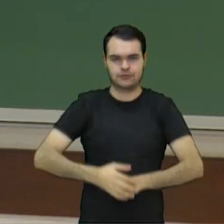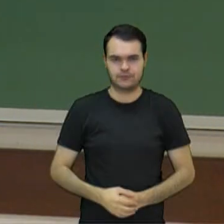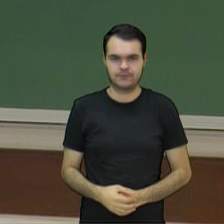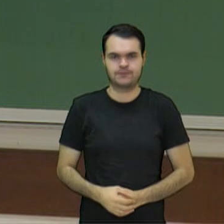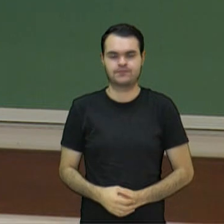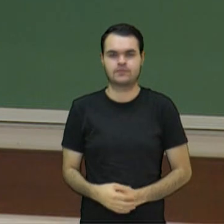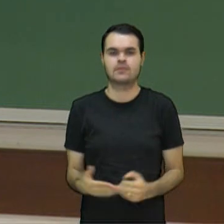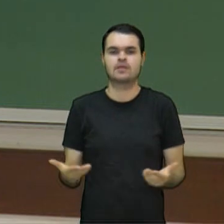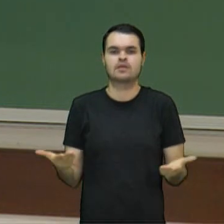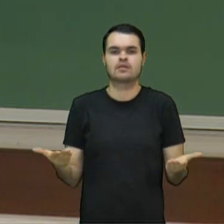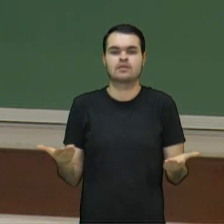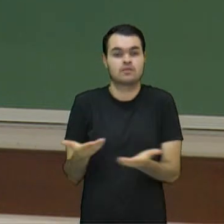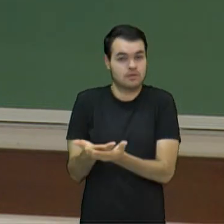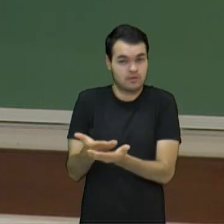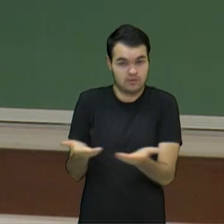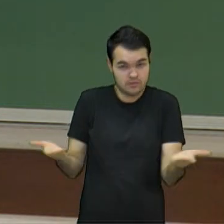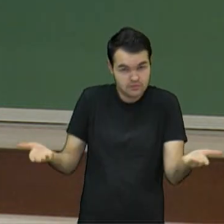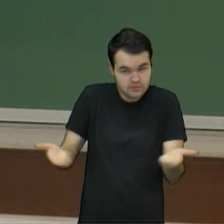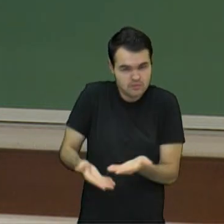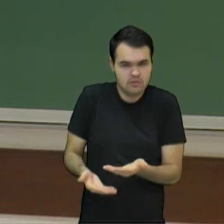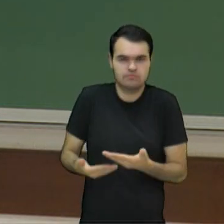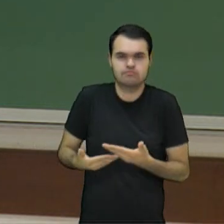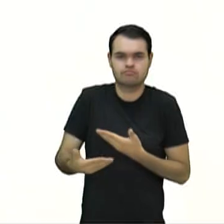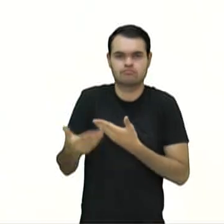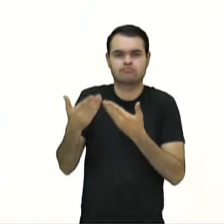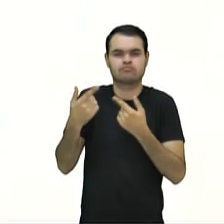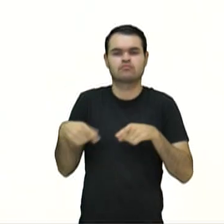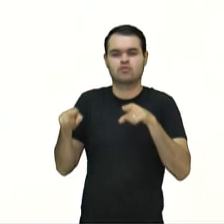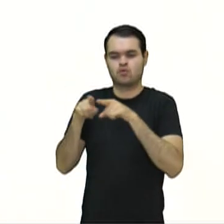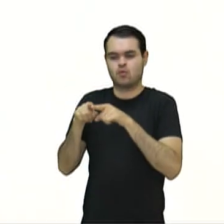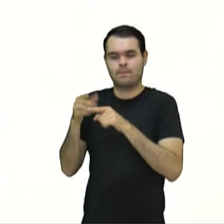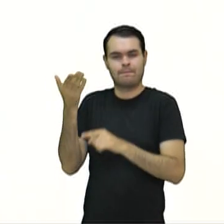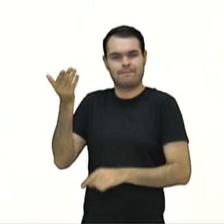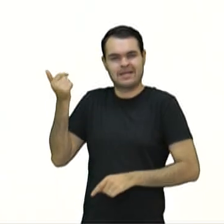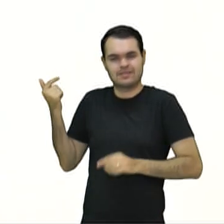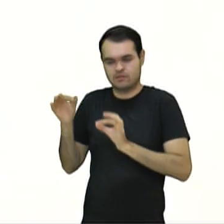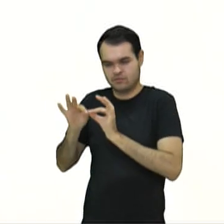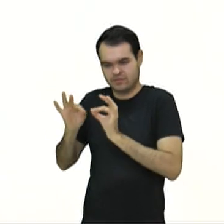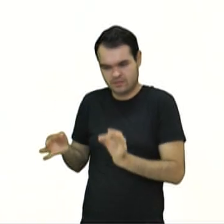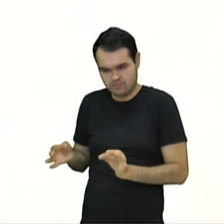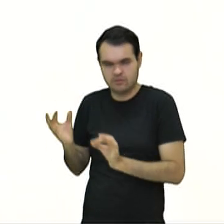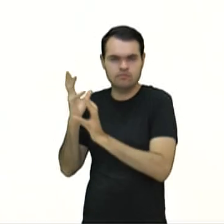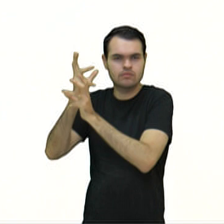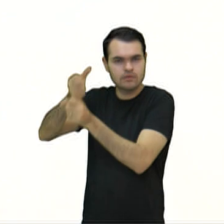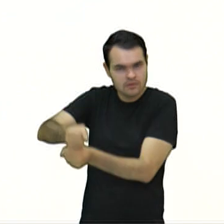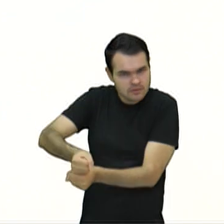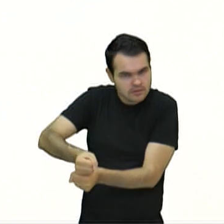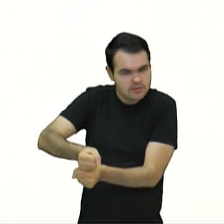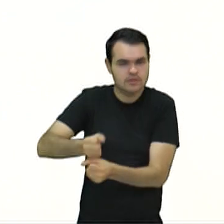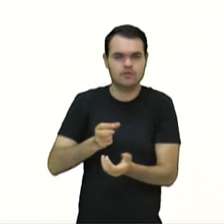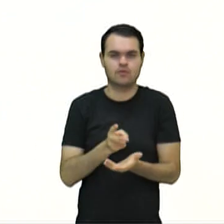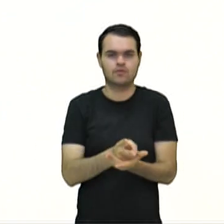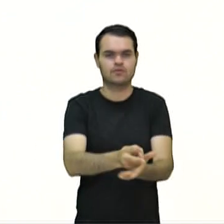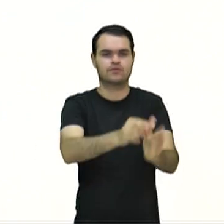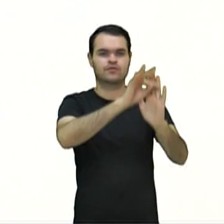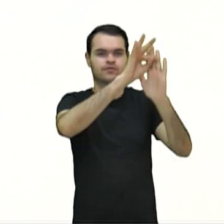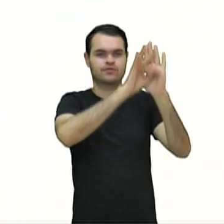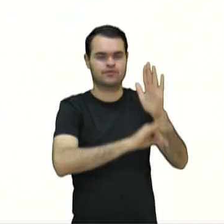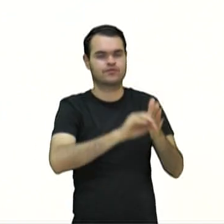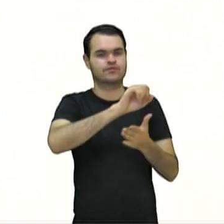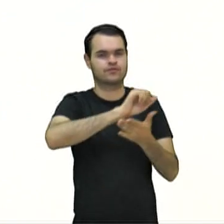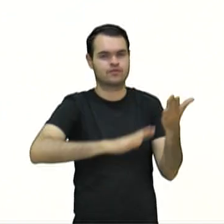aula de hoje, nós vamos revisar o passado simples e vamos continuar, através dos textos, através das